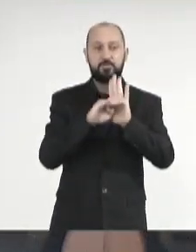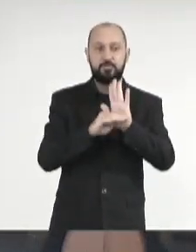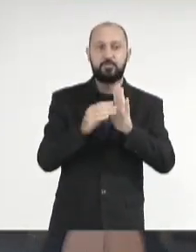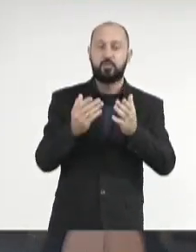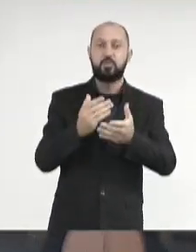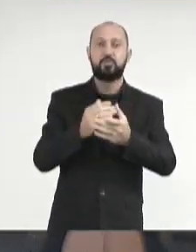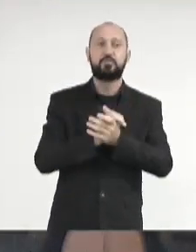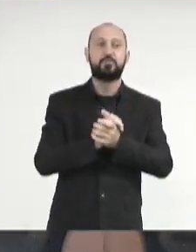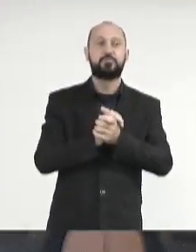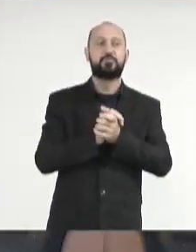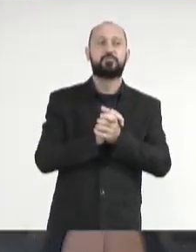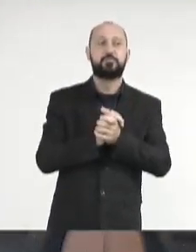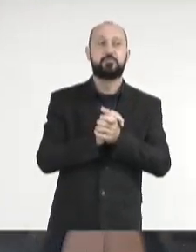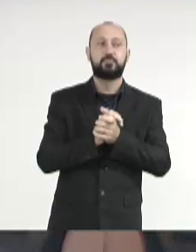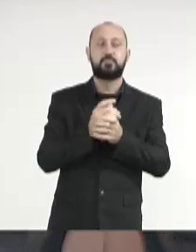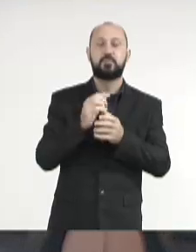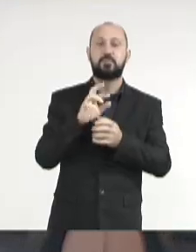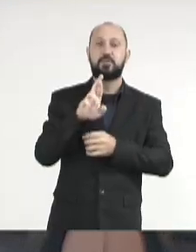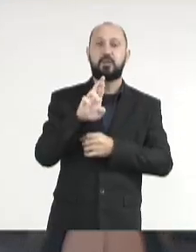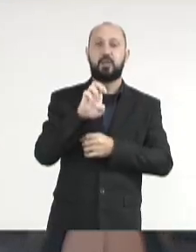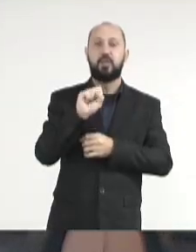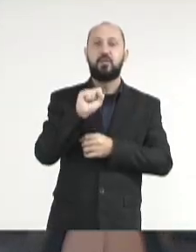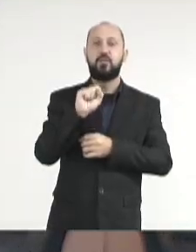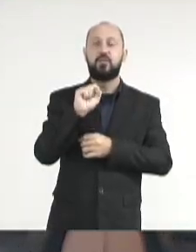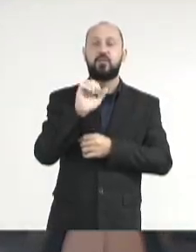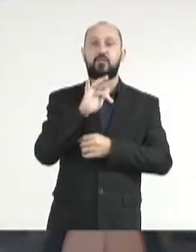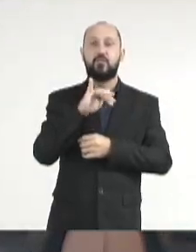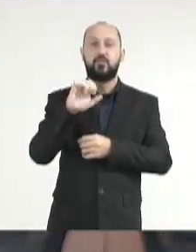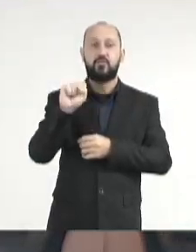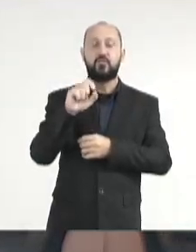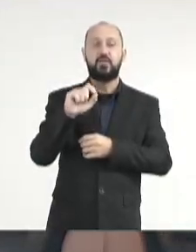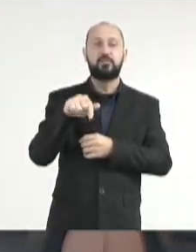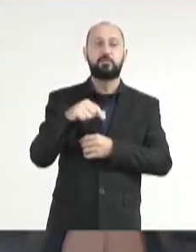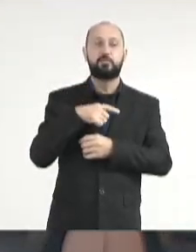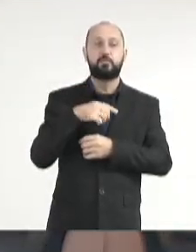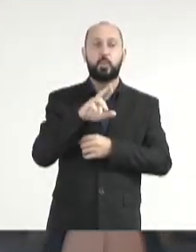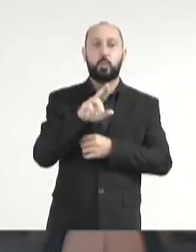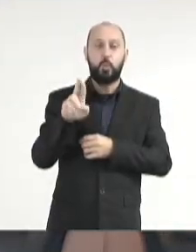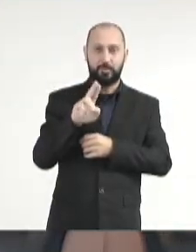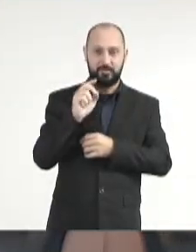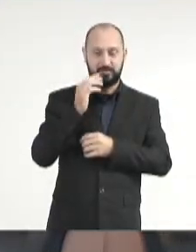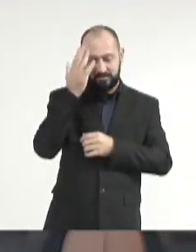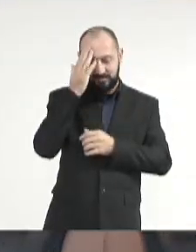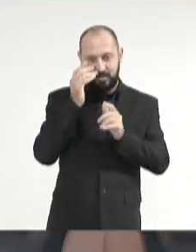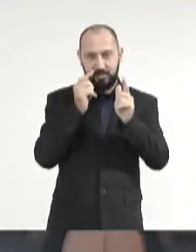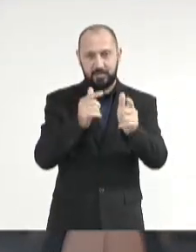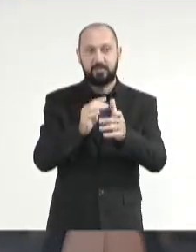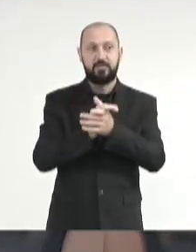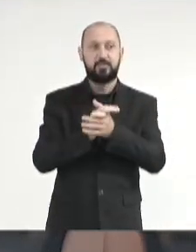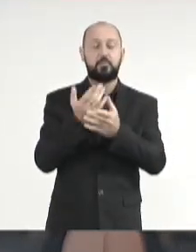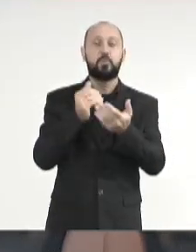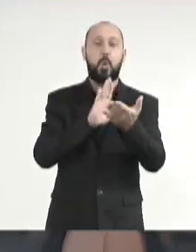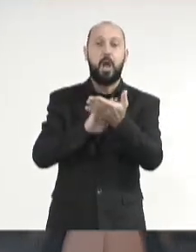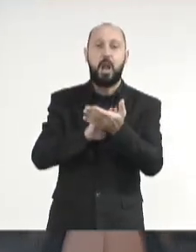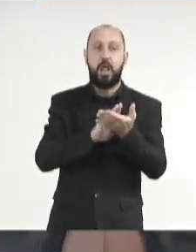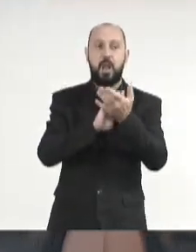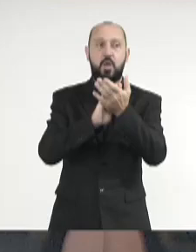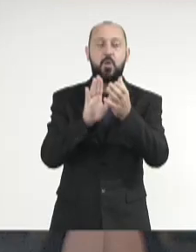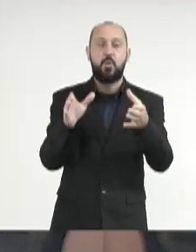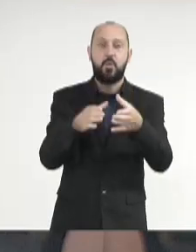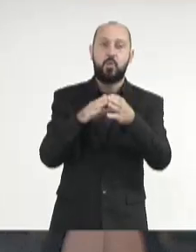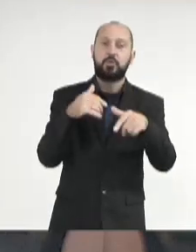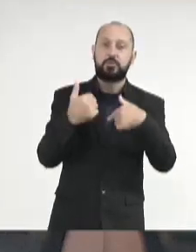pautados para a ordem do dia de hoje. Pois é, e esse refis, Gustavo, né, como é o nome popular dele, né, muito elogiado pela